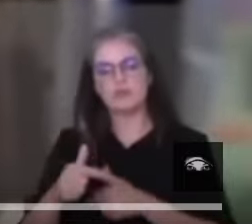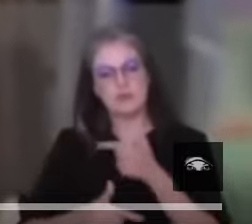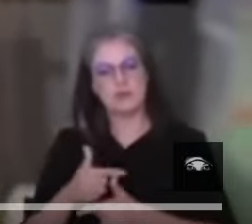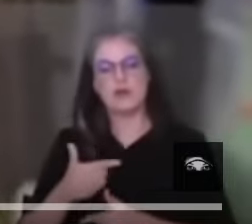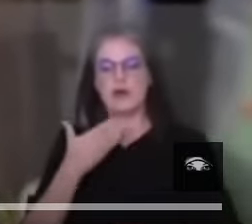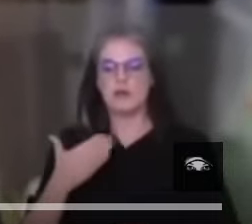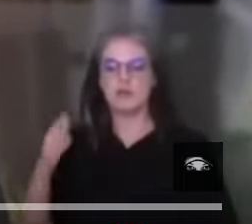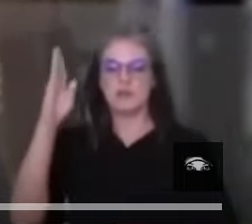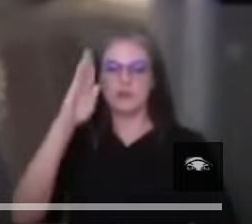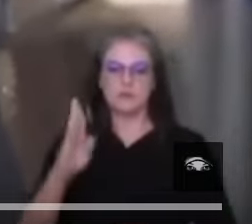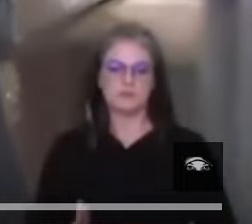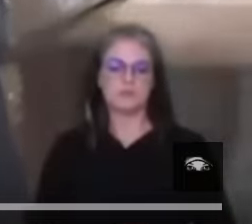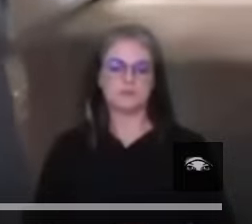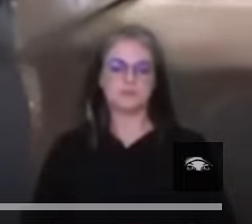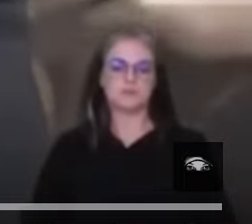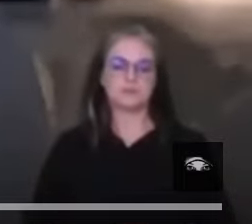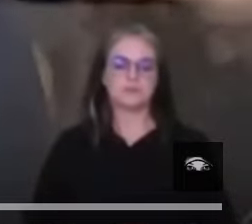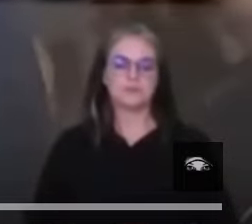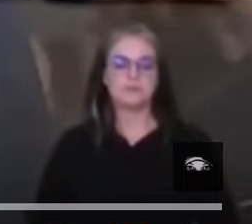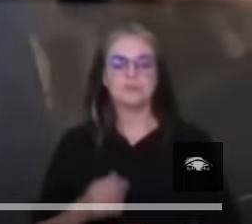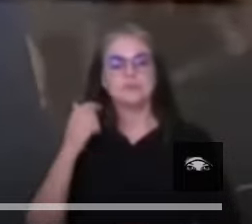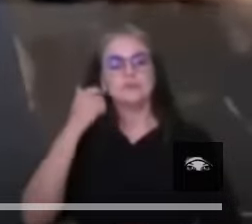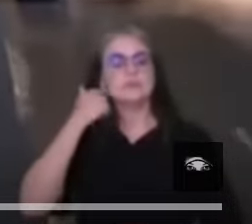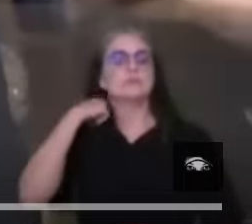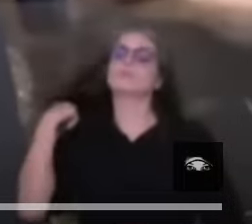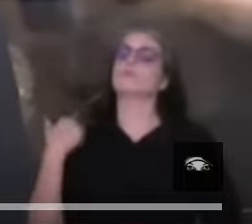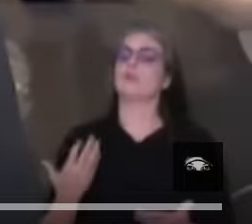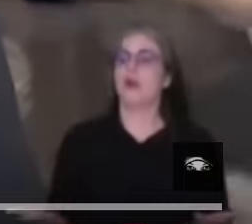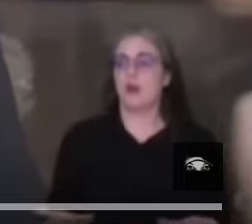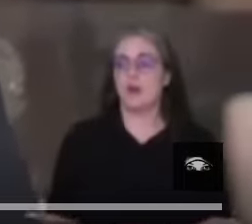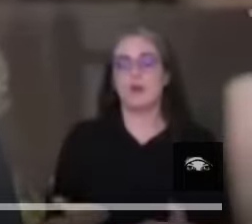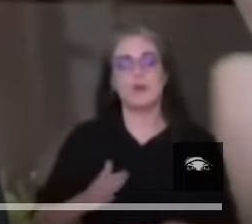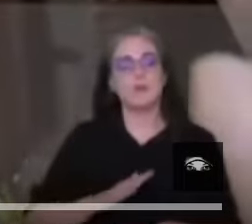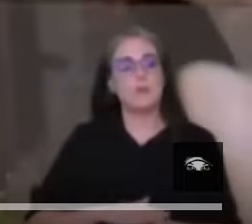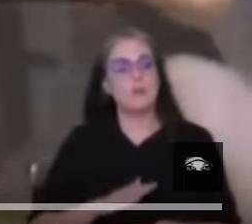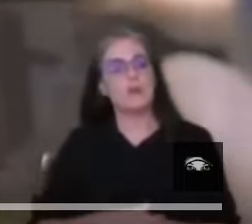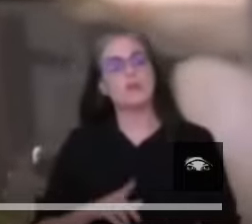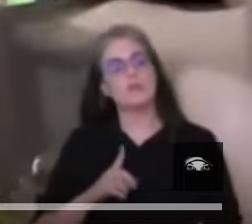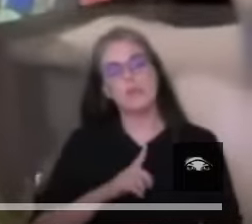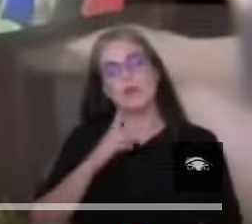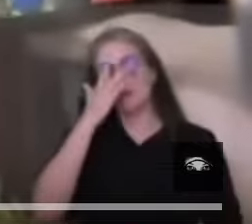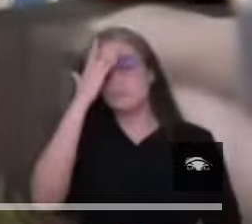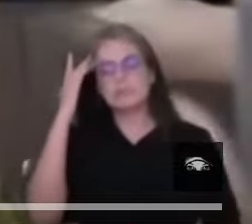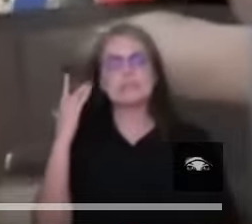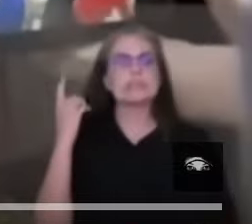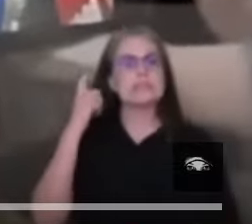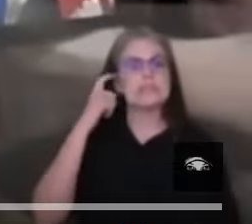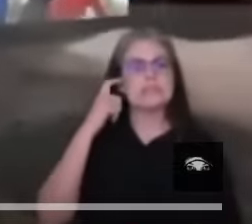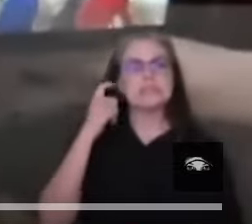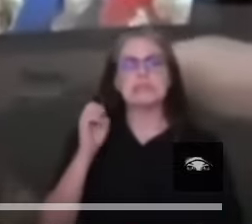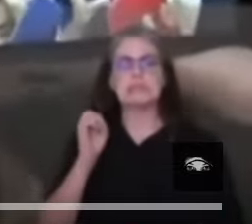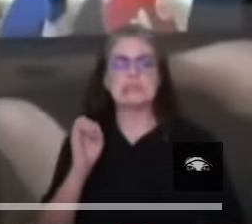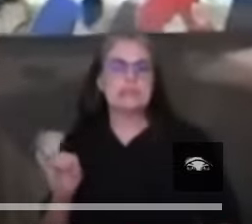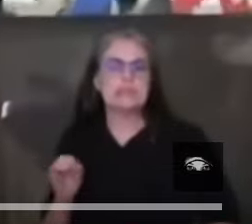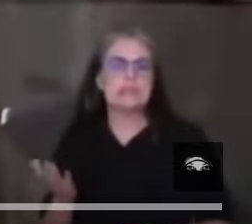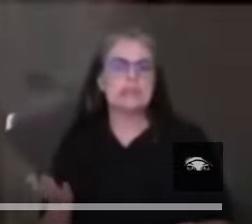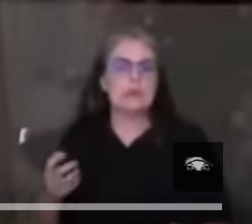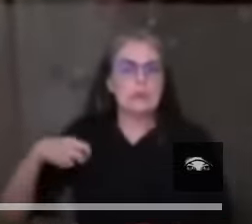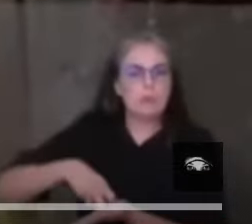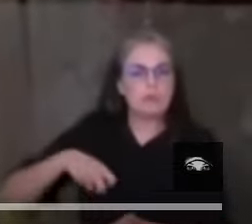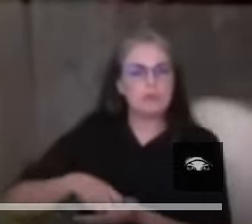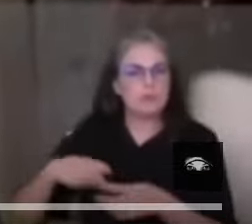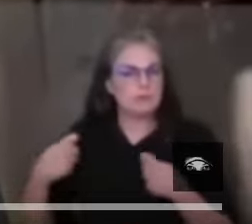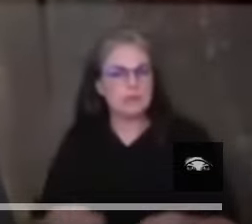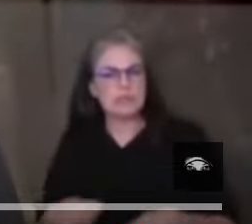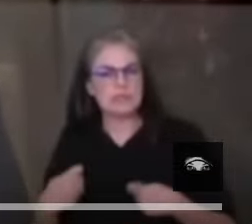muita gente questionando esse momento específico que a gente está vivendo, se as punições tão repetidas aqui várias vezes, que são